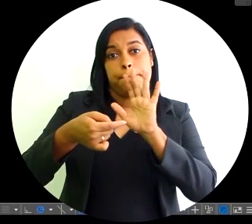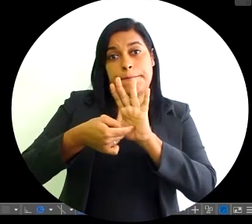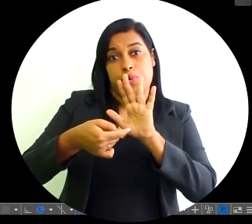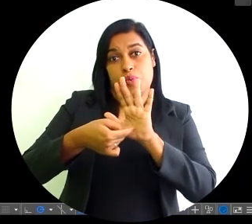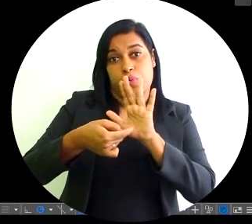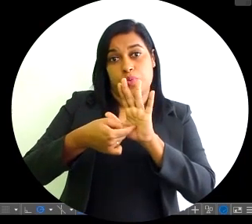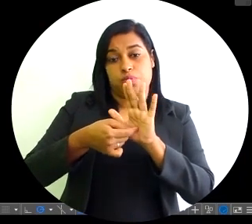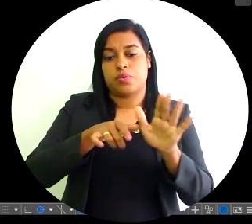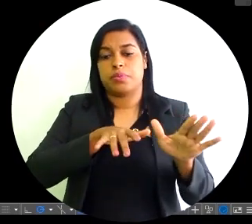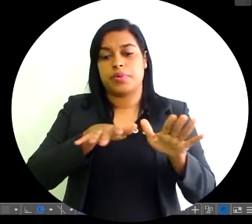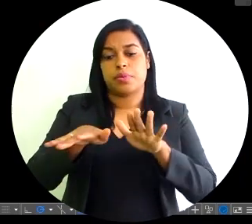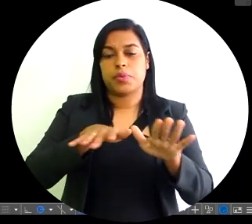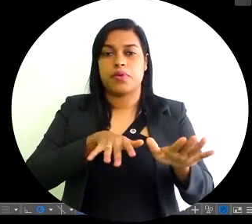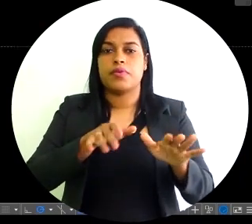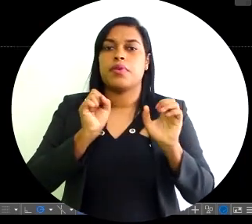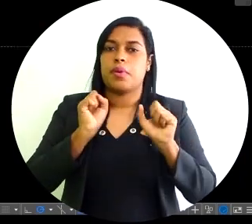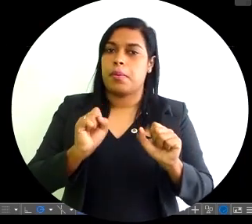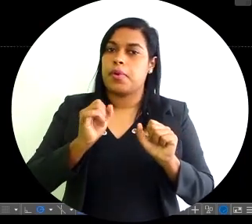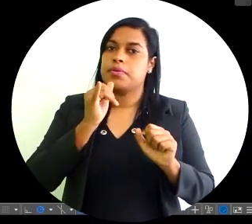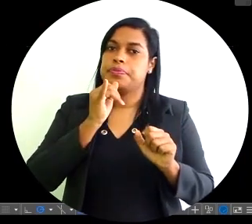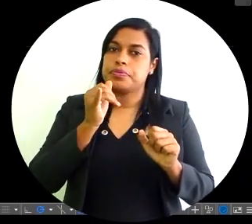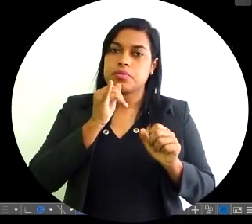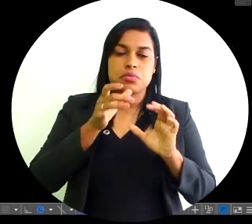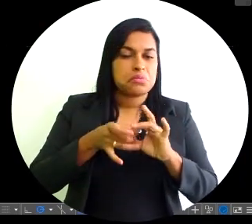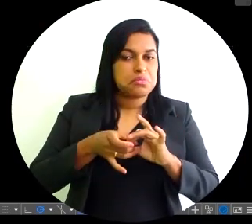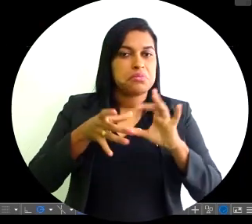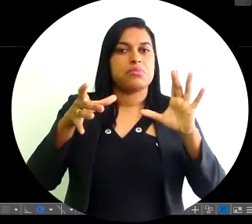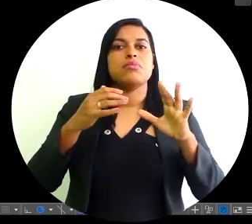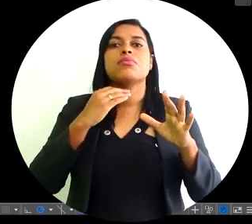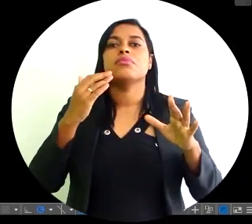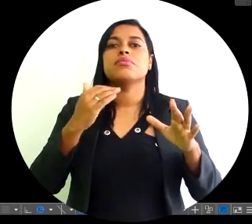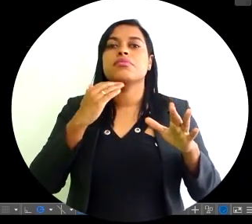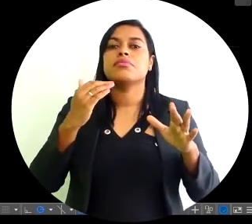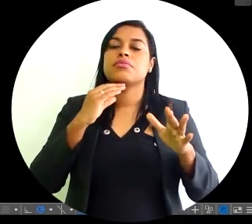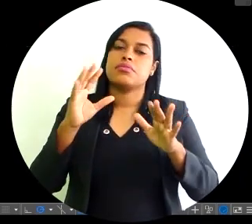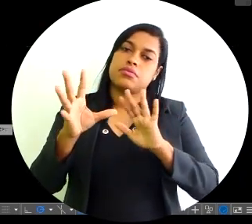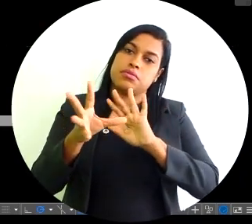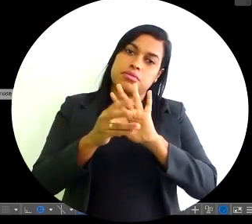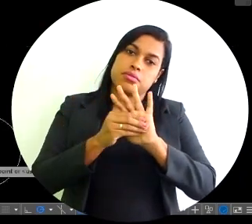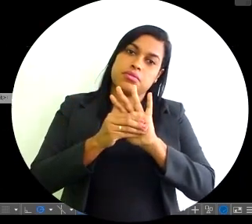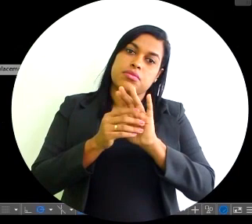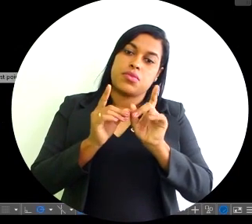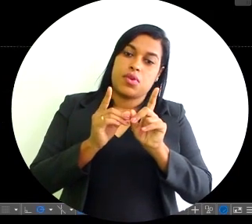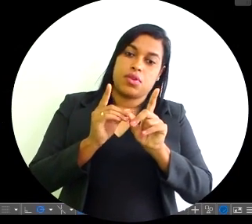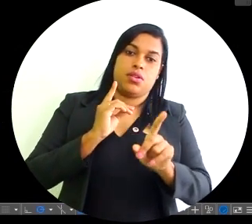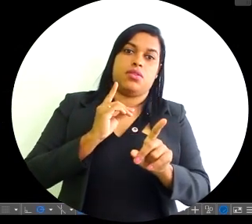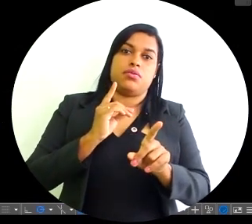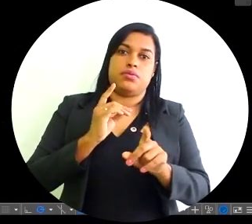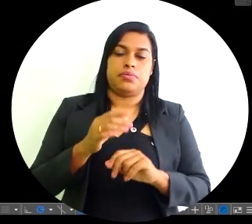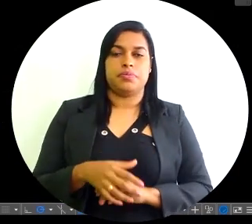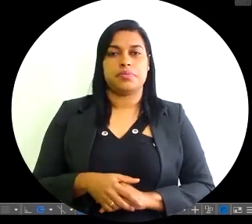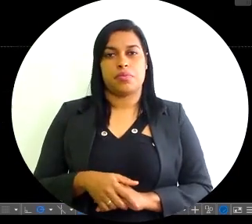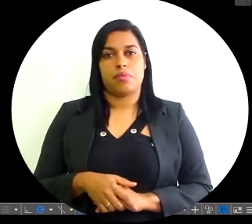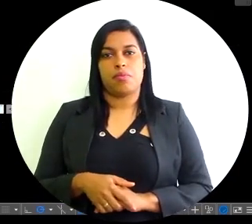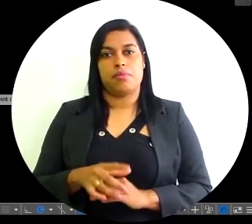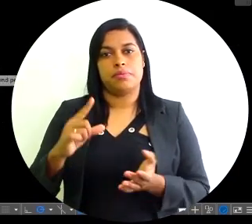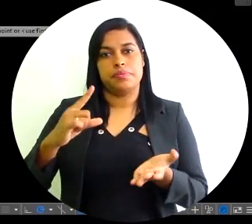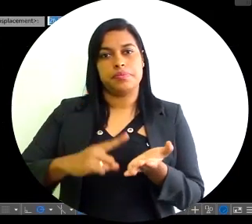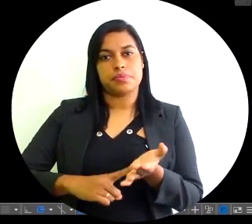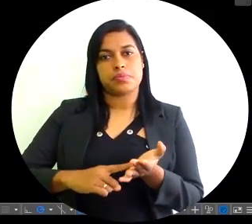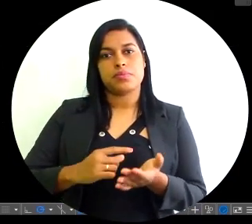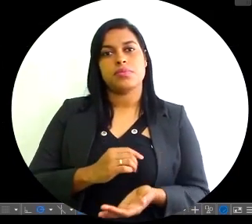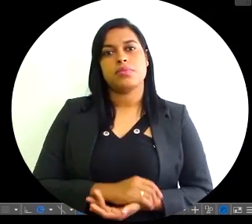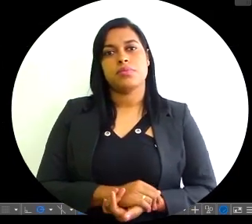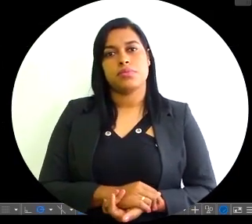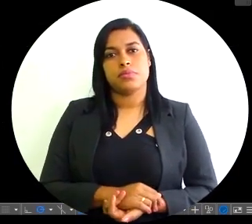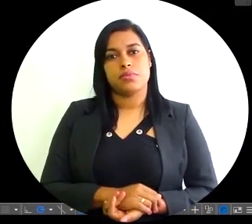o ponto de referência para mover e eu posso mover também livremente sem colocar uma distância determinada.